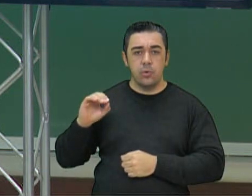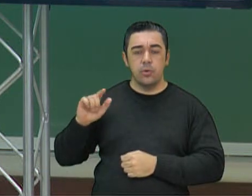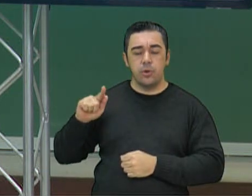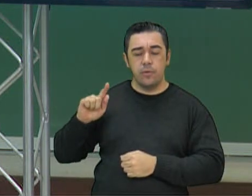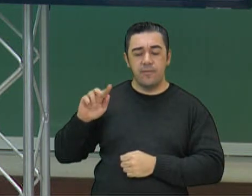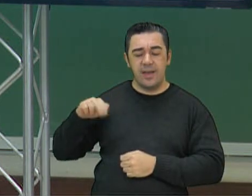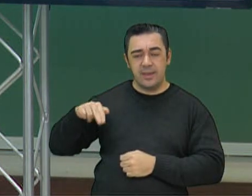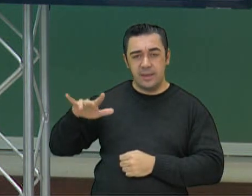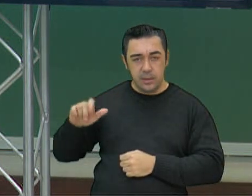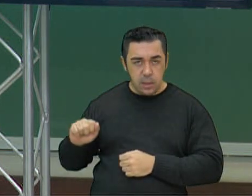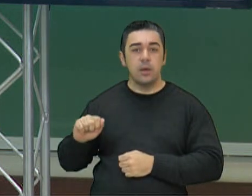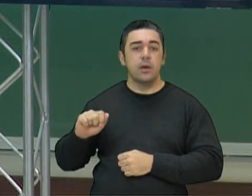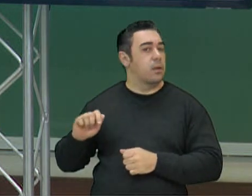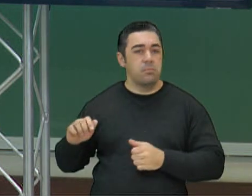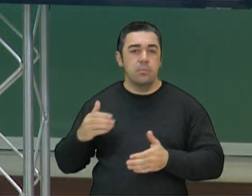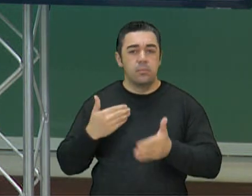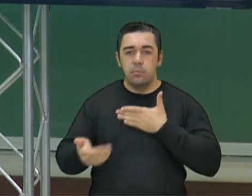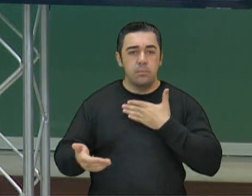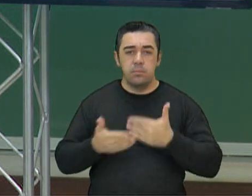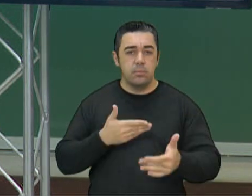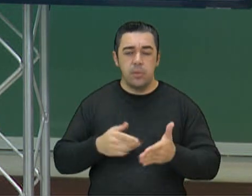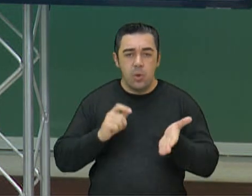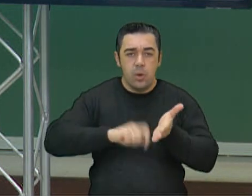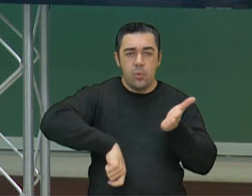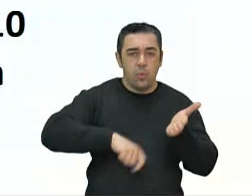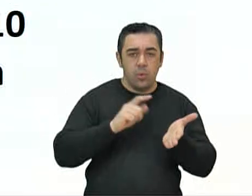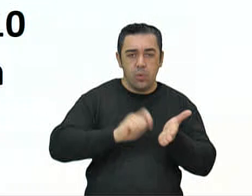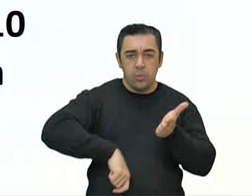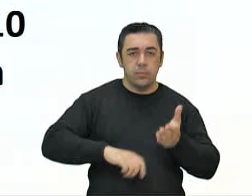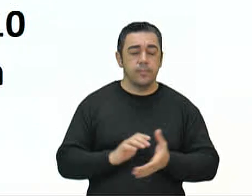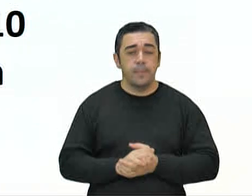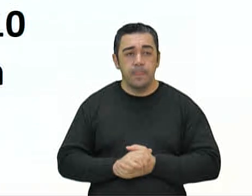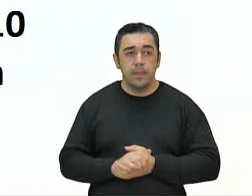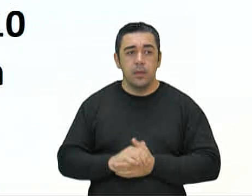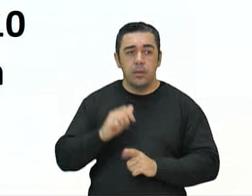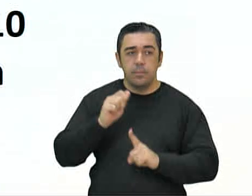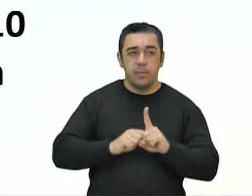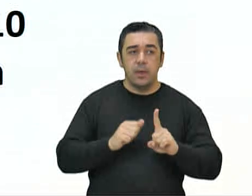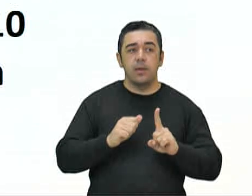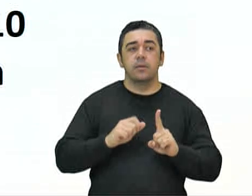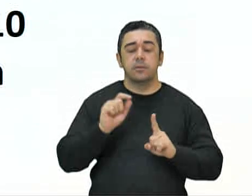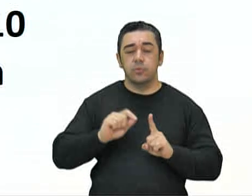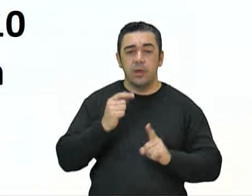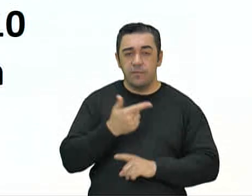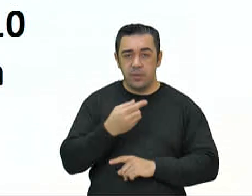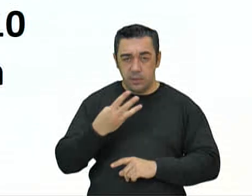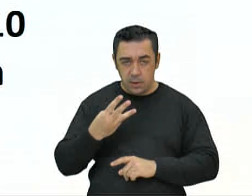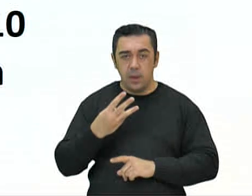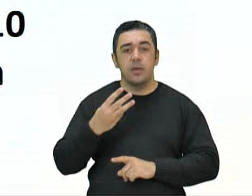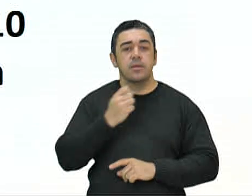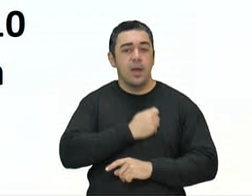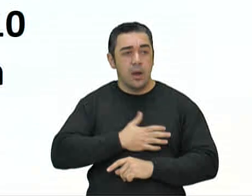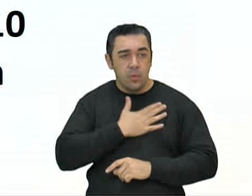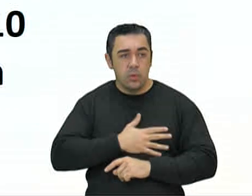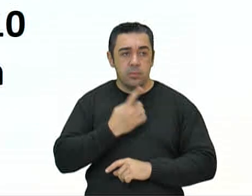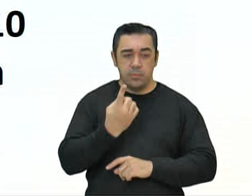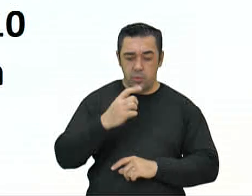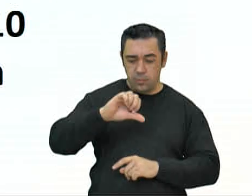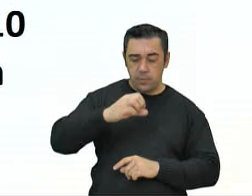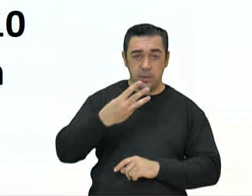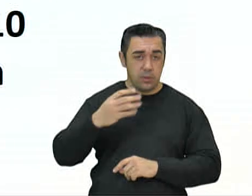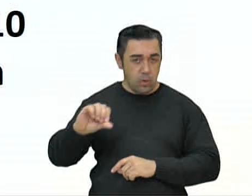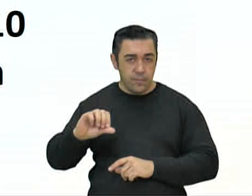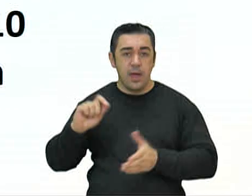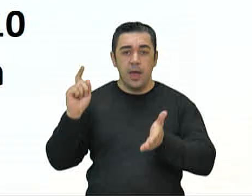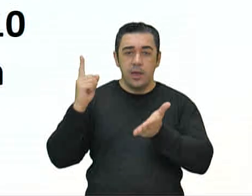combinado na conferência. E, no dia 23 de agosto de 39, O Hitler assinou um pacto de